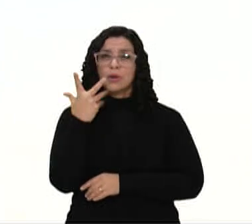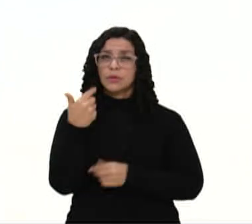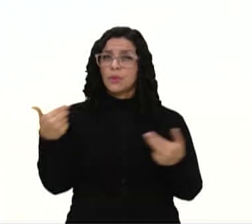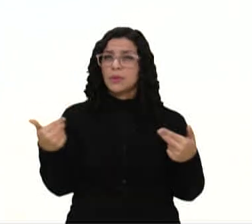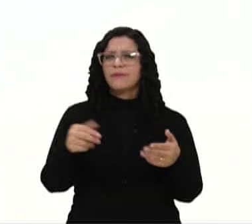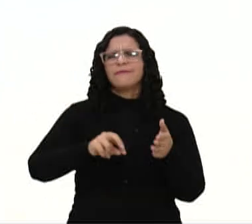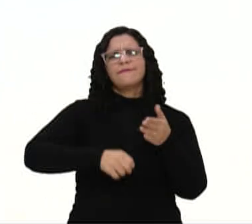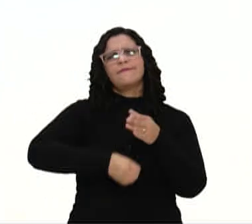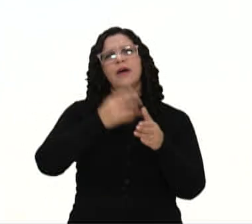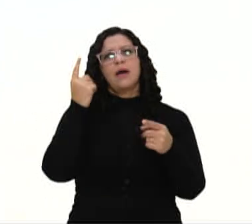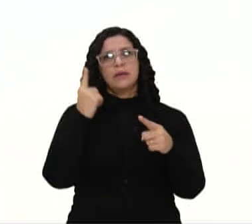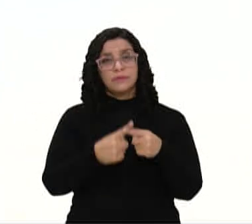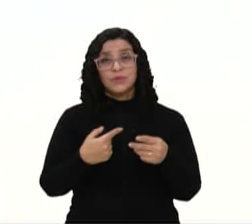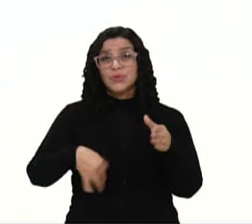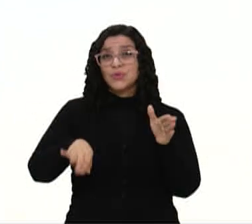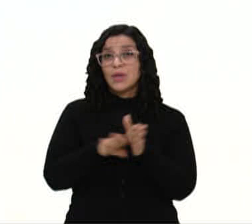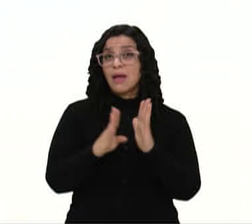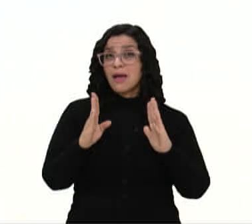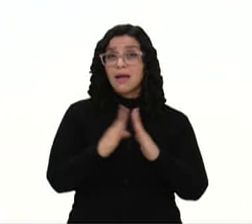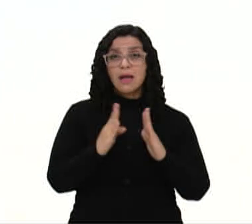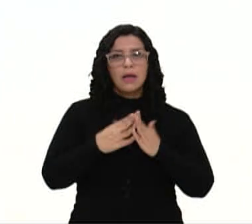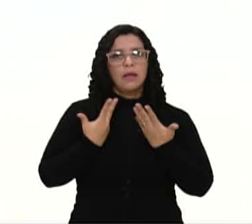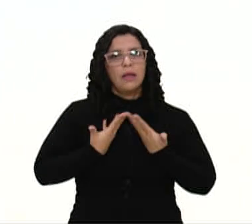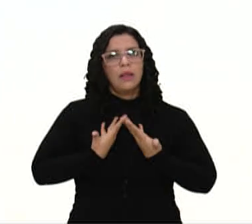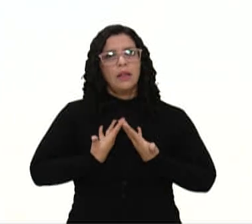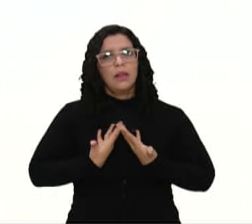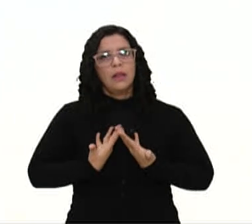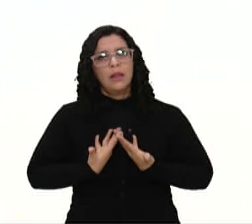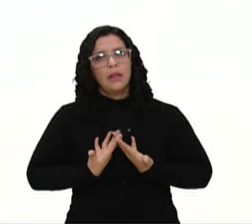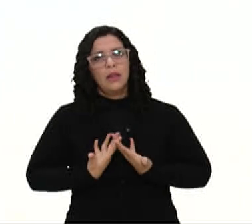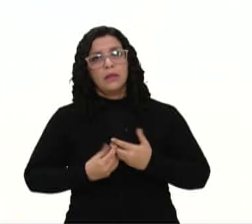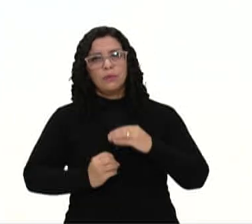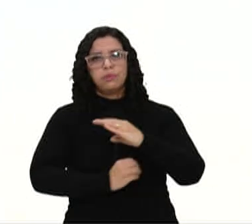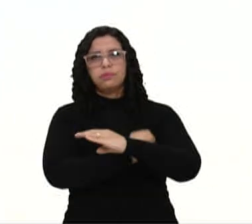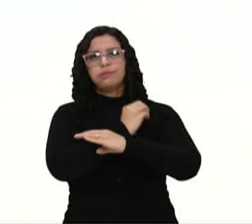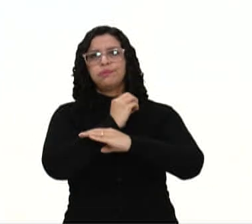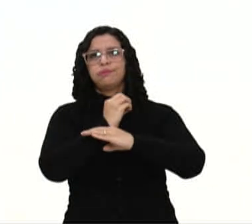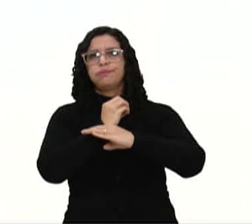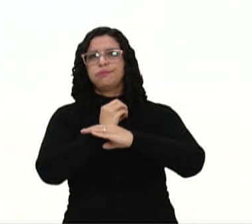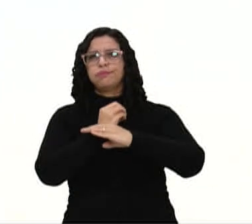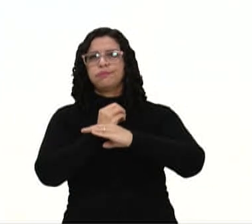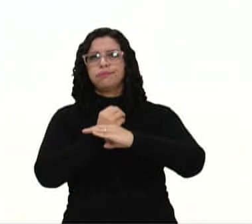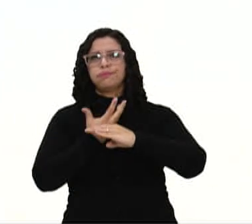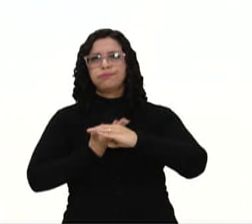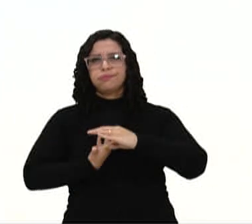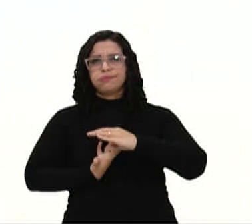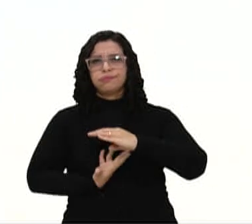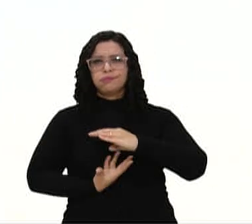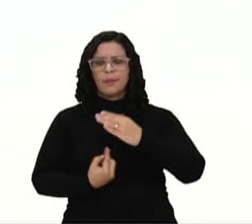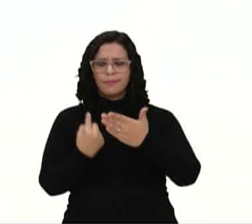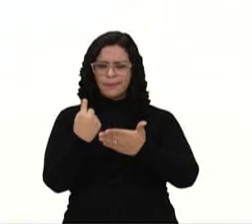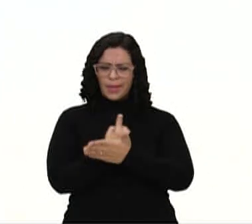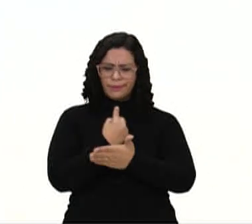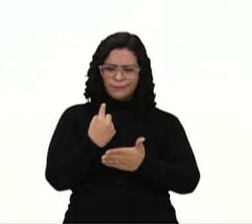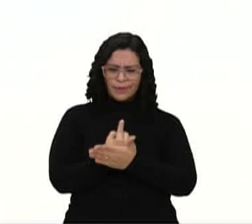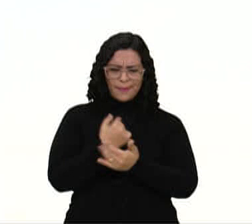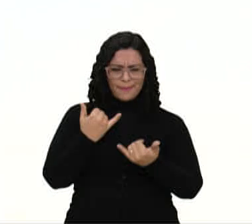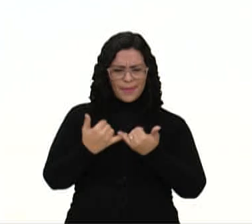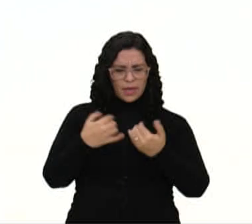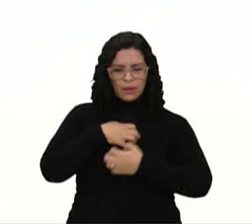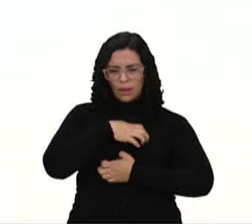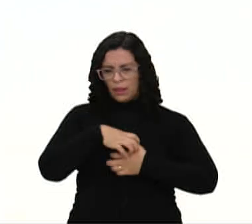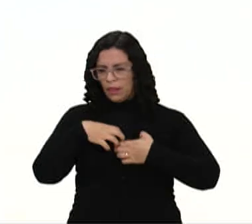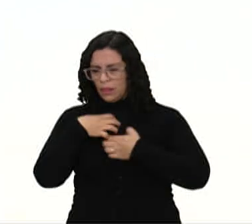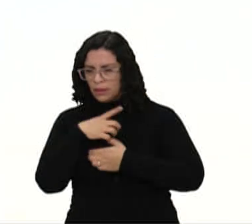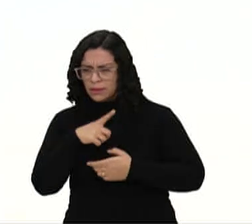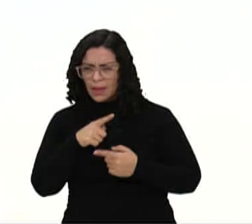por várias vezes chegar a casa esgotado ao fim do dia e perguntares-te a ti mesmo, consumido pelo